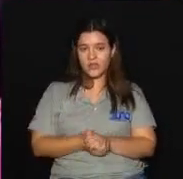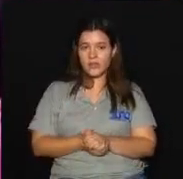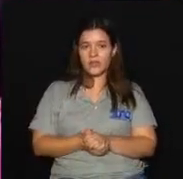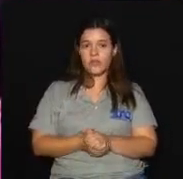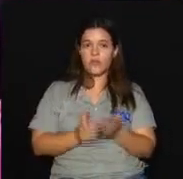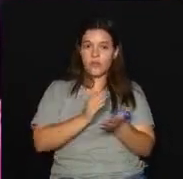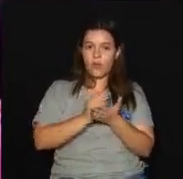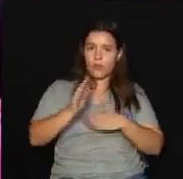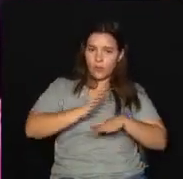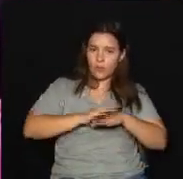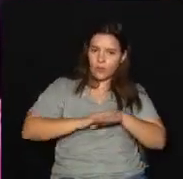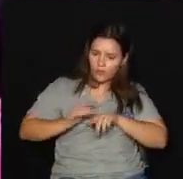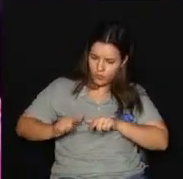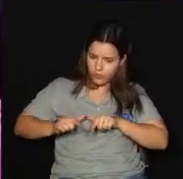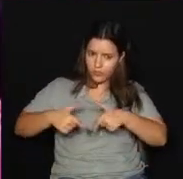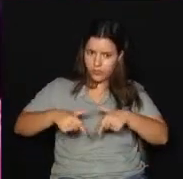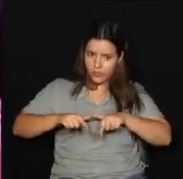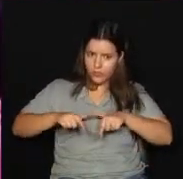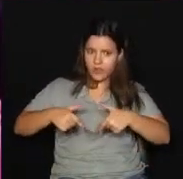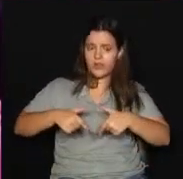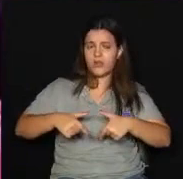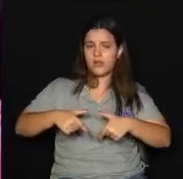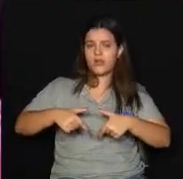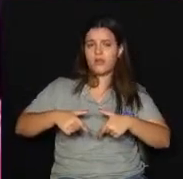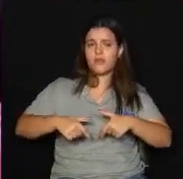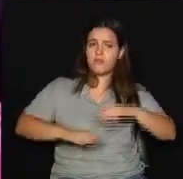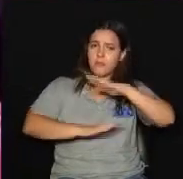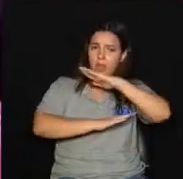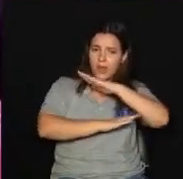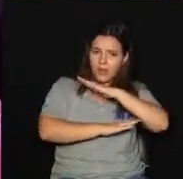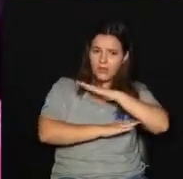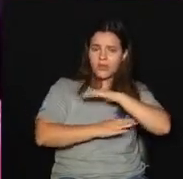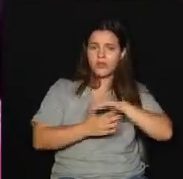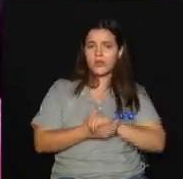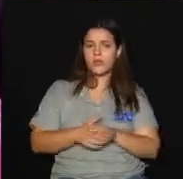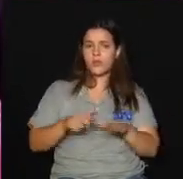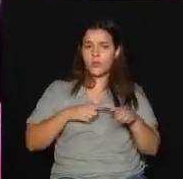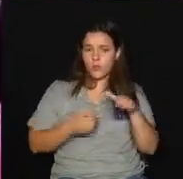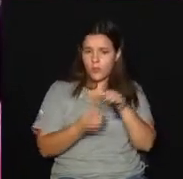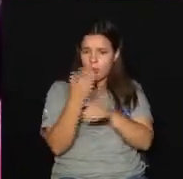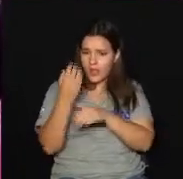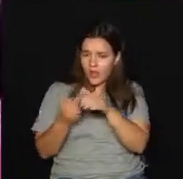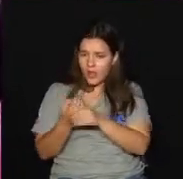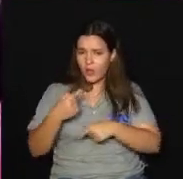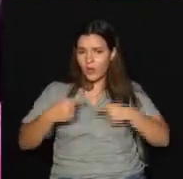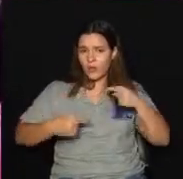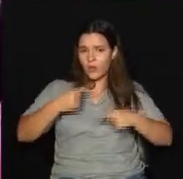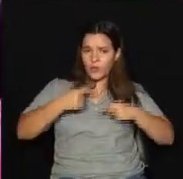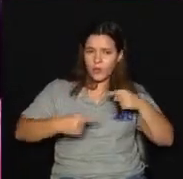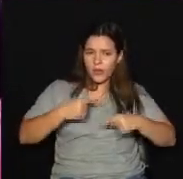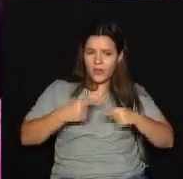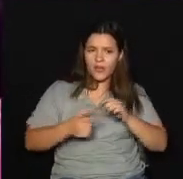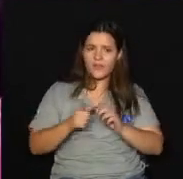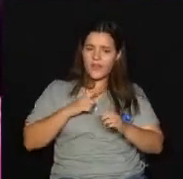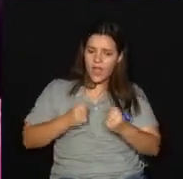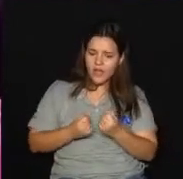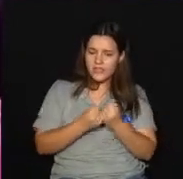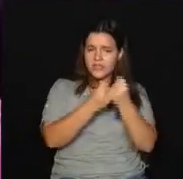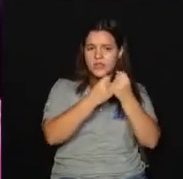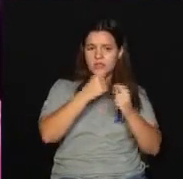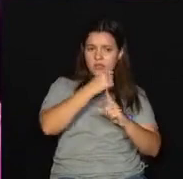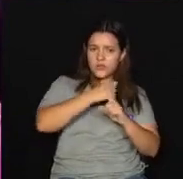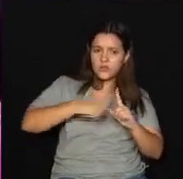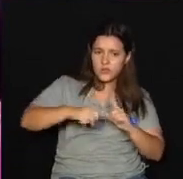algumas iniciativas do próprio legislativo campineiro, implementou algumas políticas de assistência